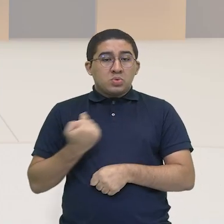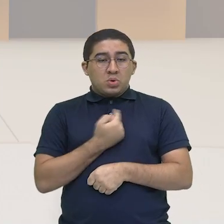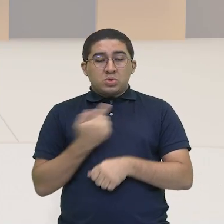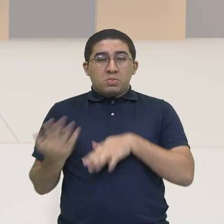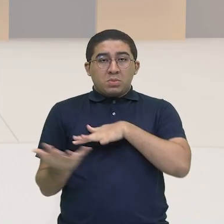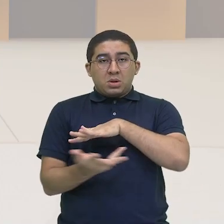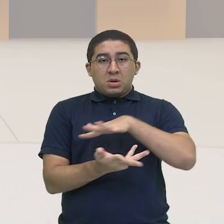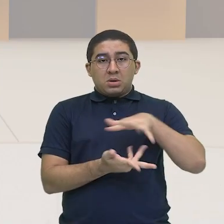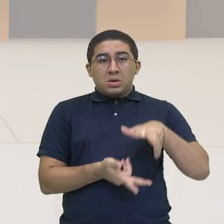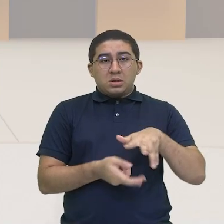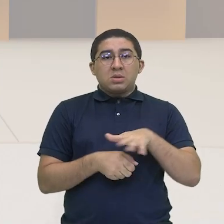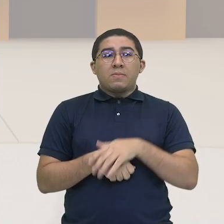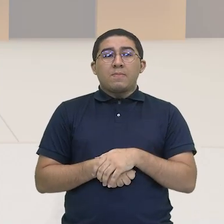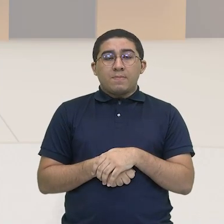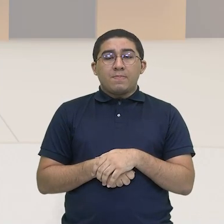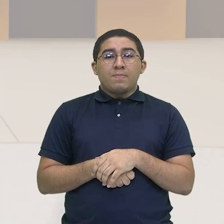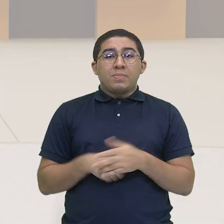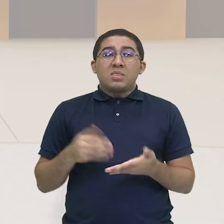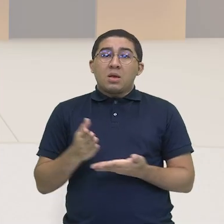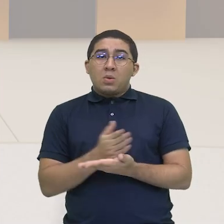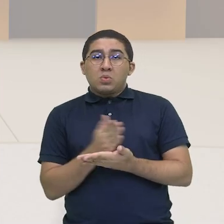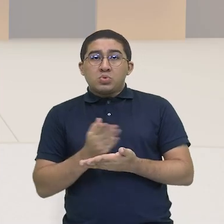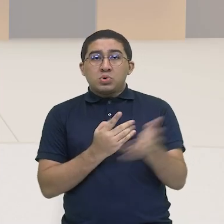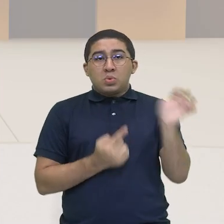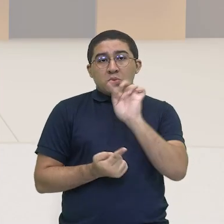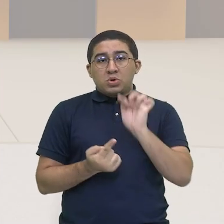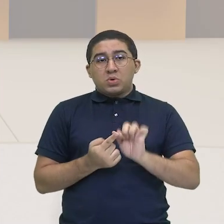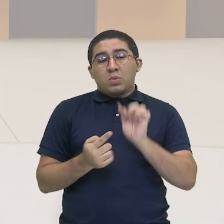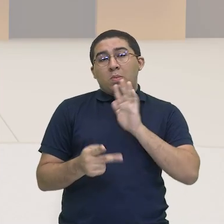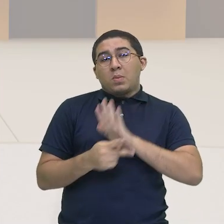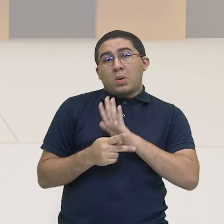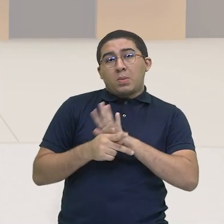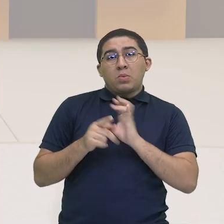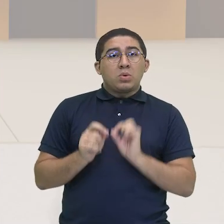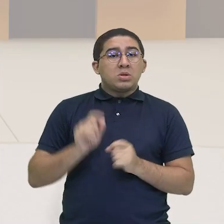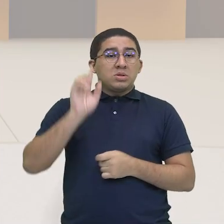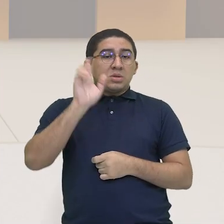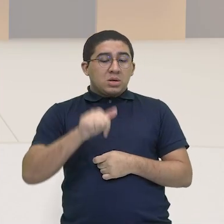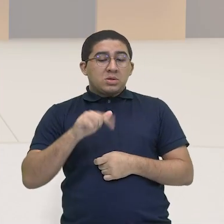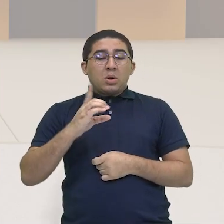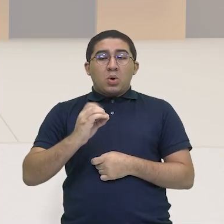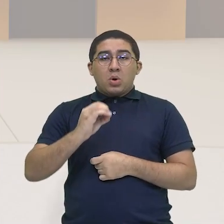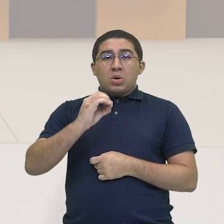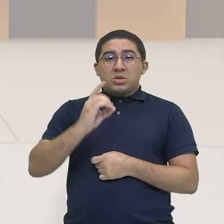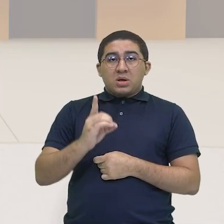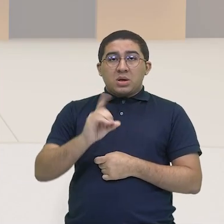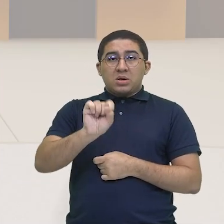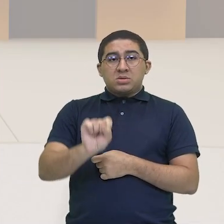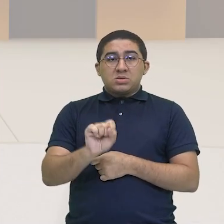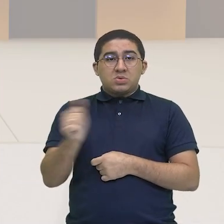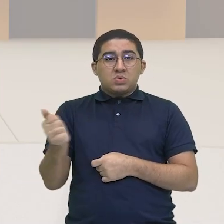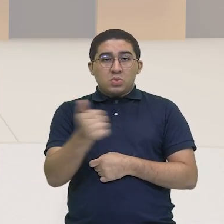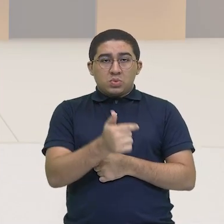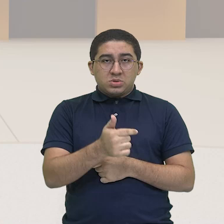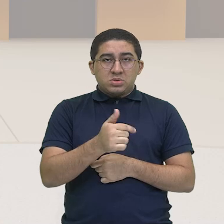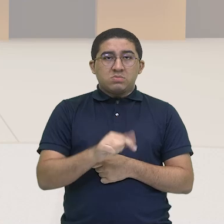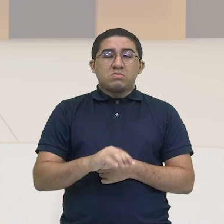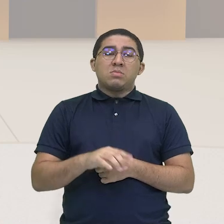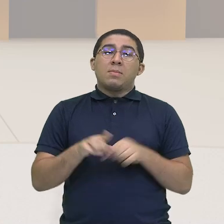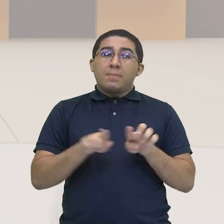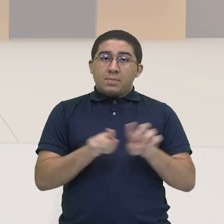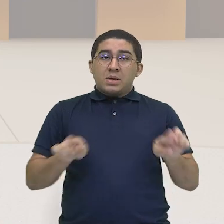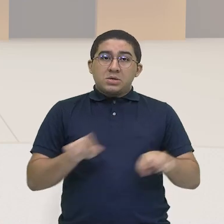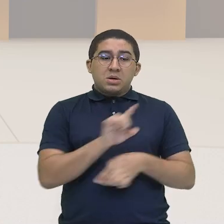Então, essas são algumas metas especificamente desse ODS 12. Cada ODS